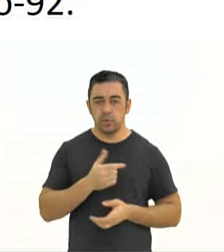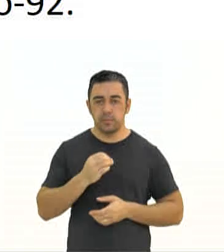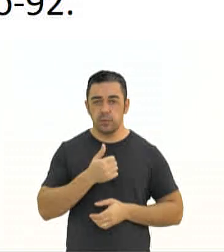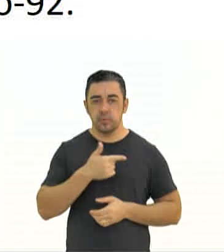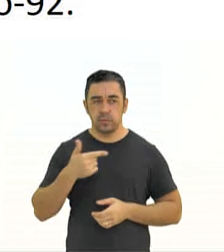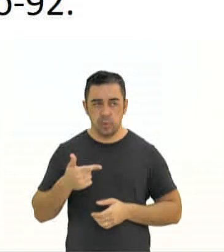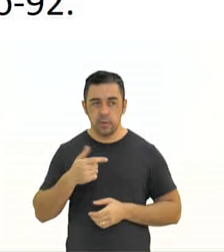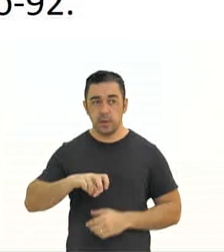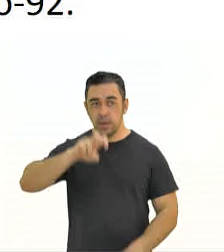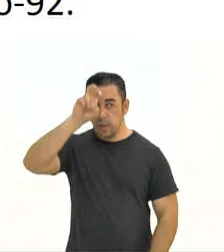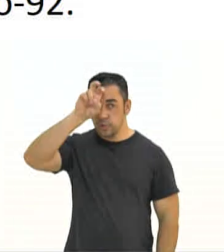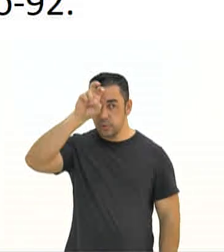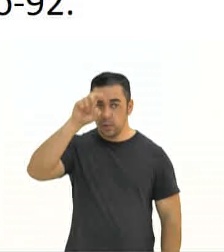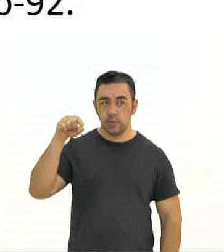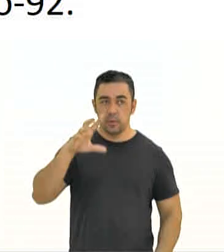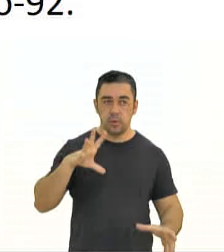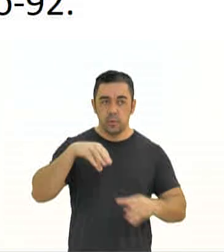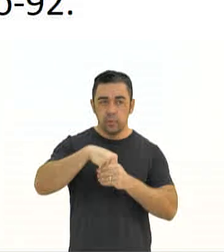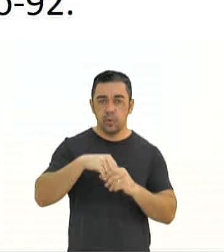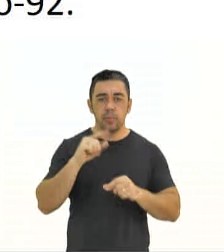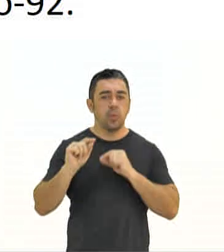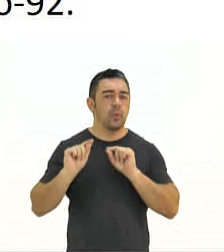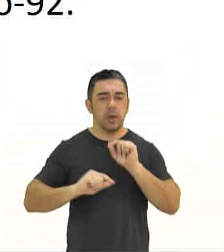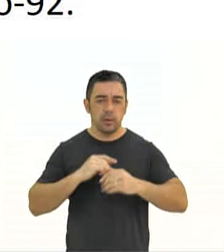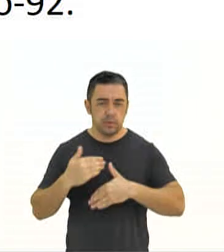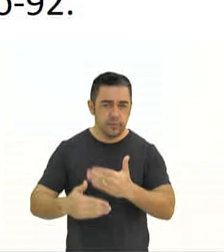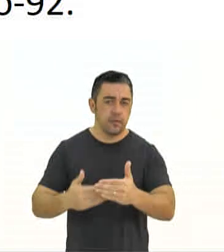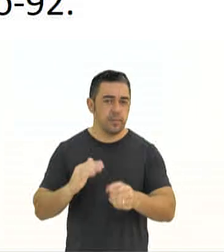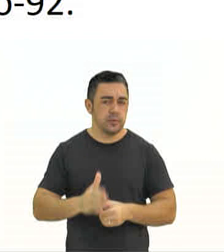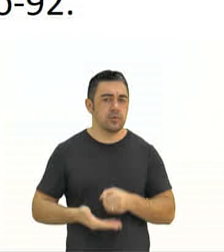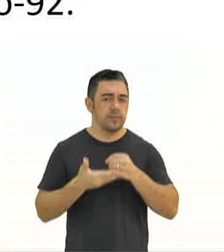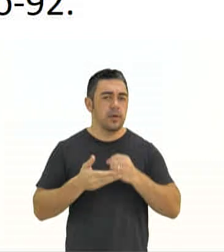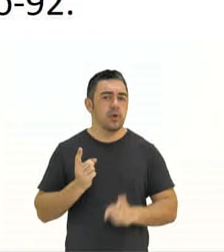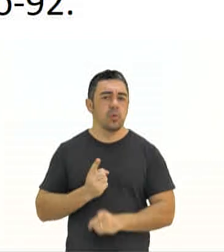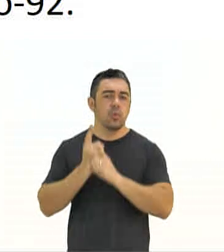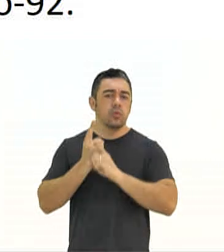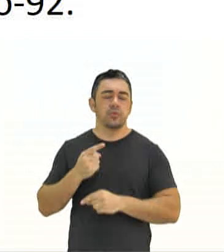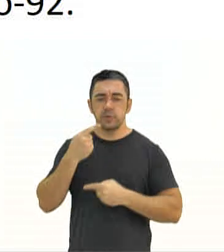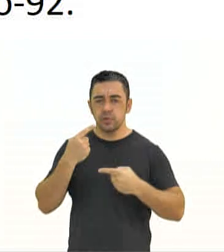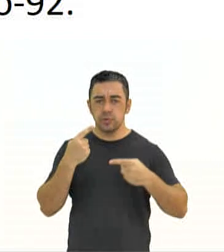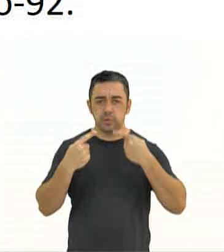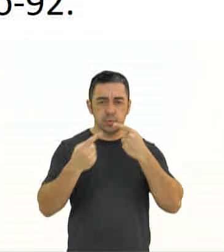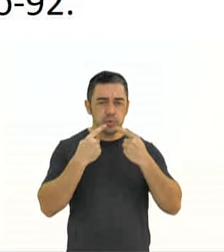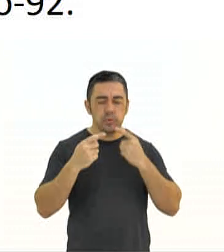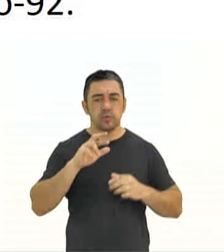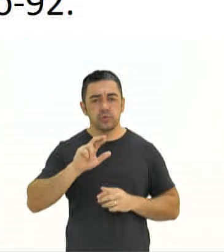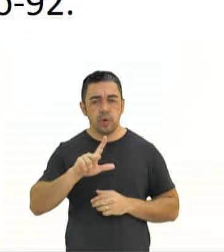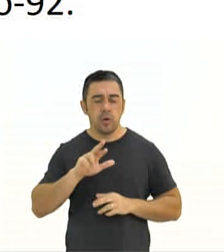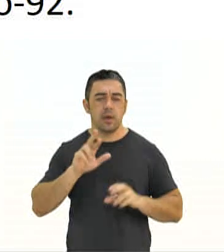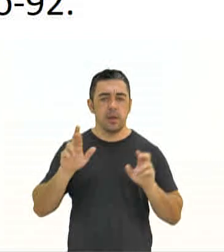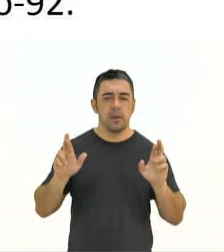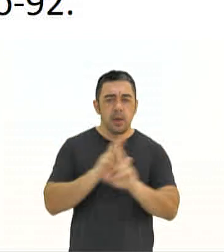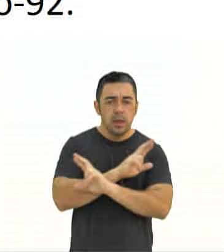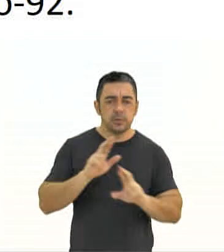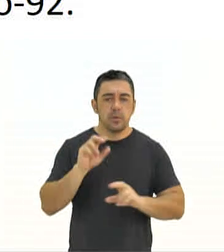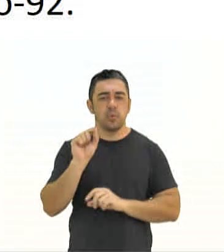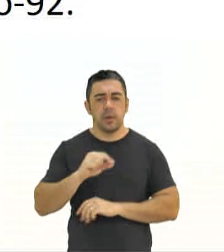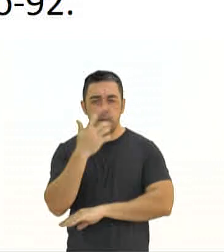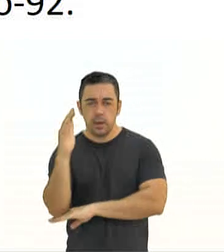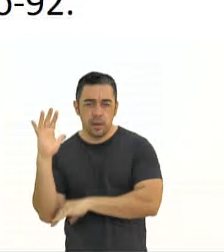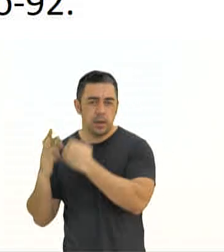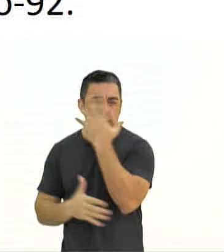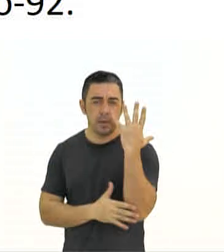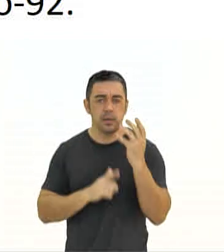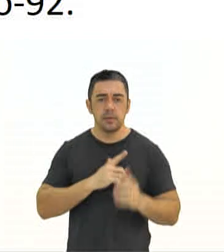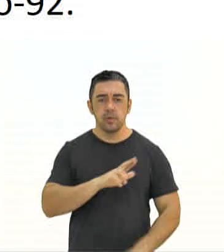abrigar a Cúpula Mundial sobre o Desenvolvimento Sustentável. Nesse encontro foram discutidas somente questões relacionadas ao meio ambiente e esse encontro recebeu